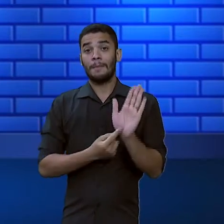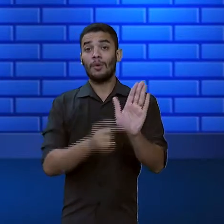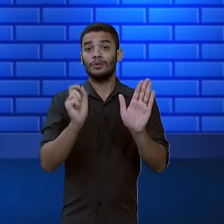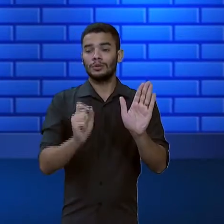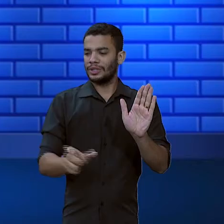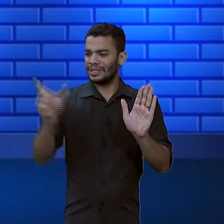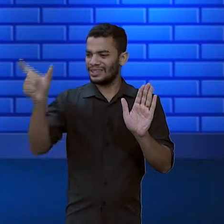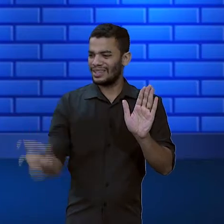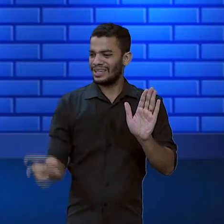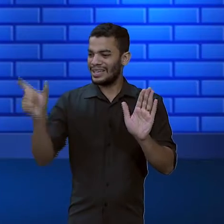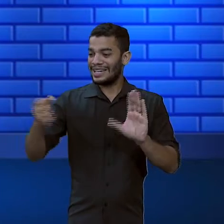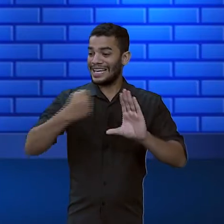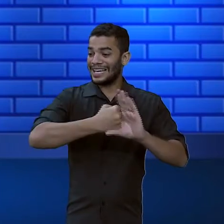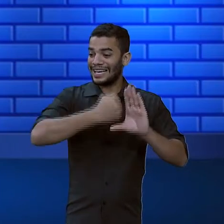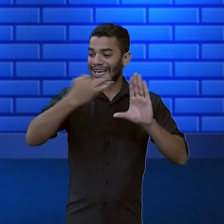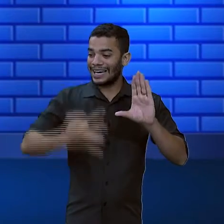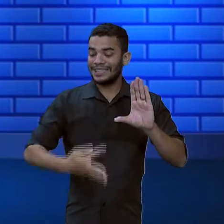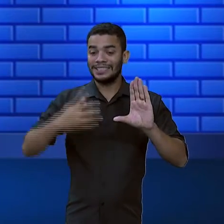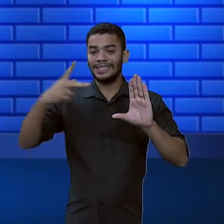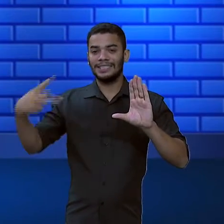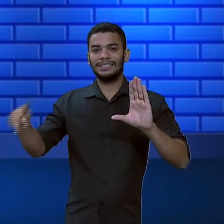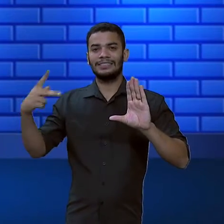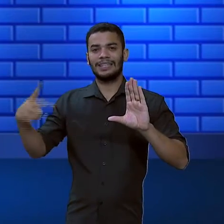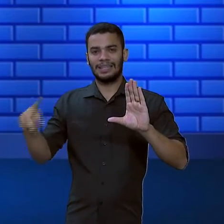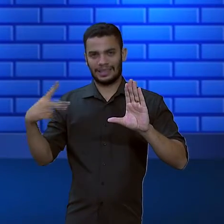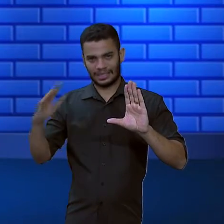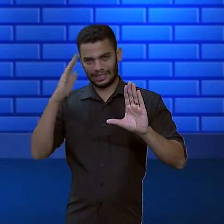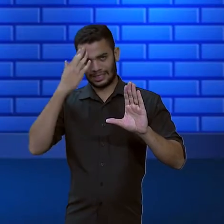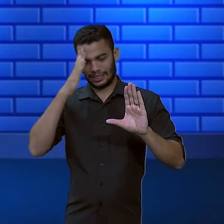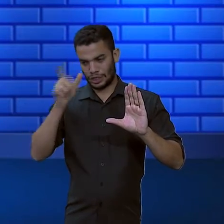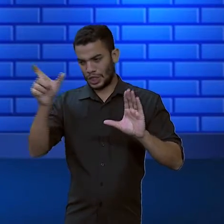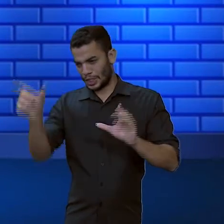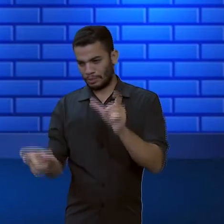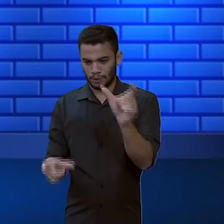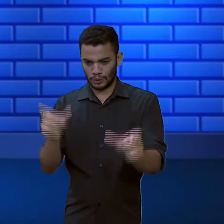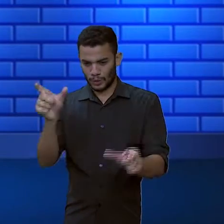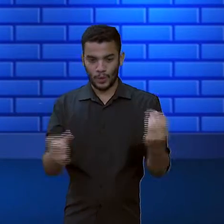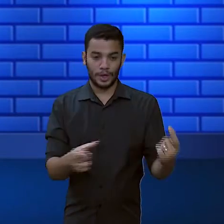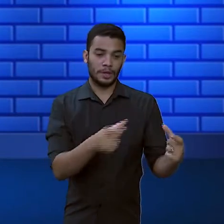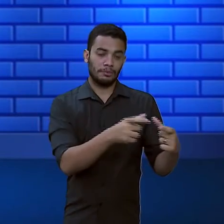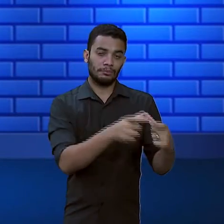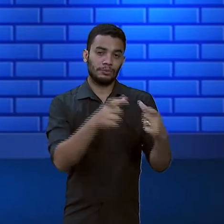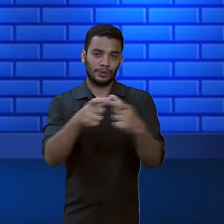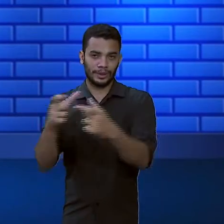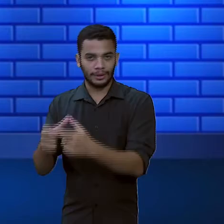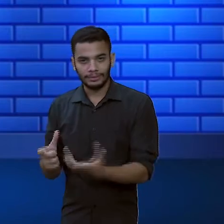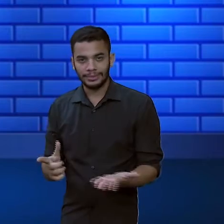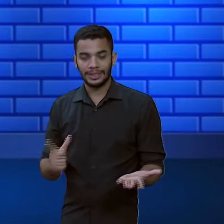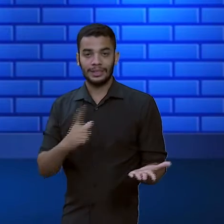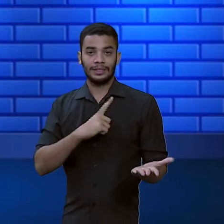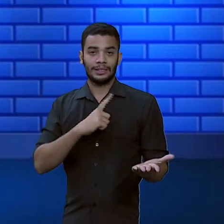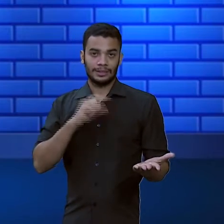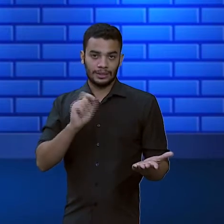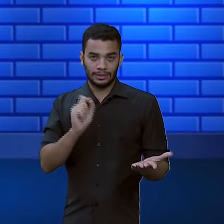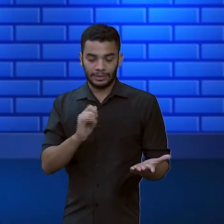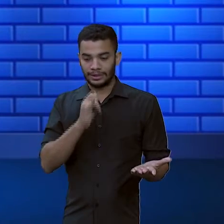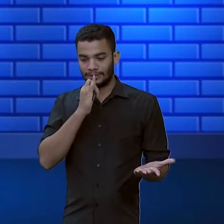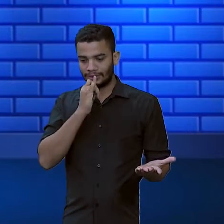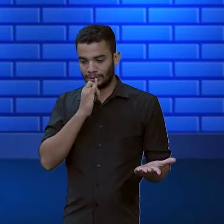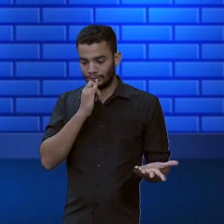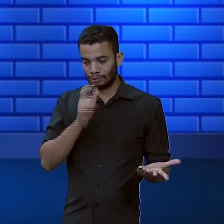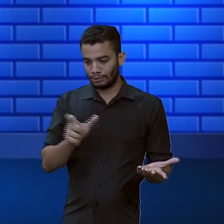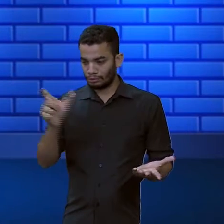estados. Essas palavras, os adjetivos, elas variam em gênero, feminino e masculino, número,